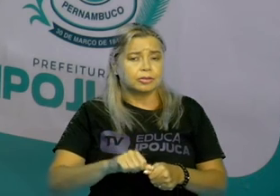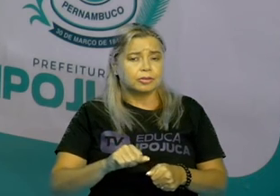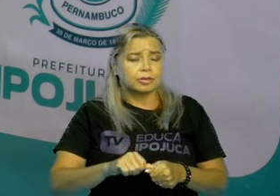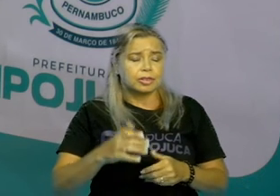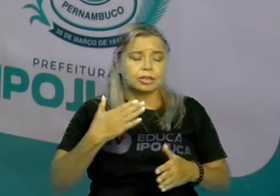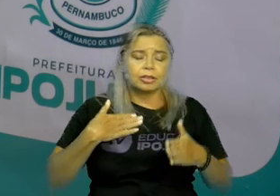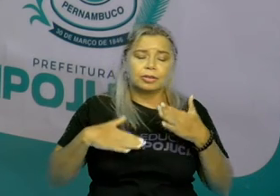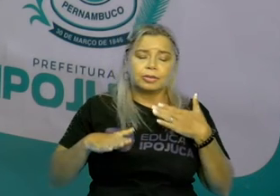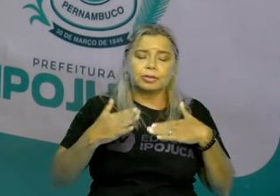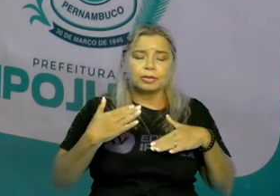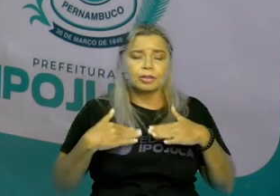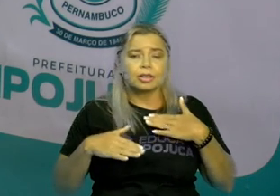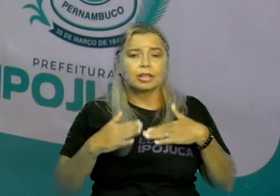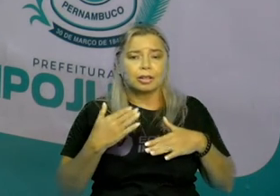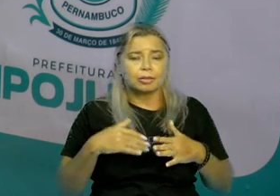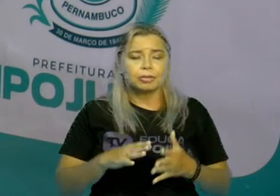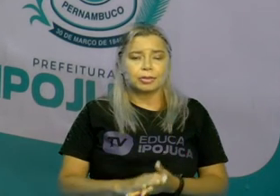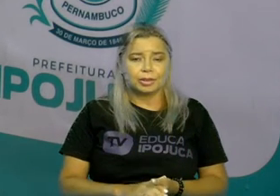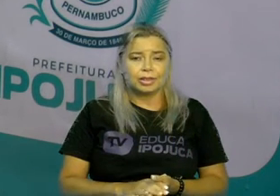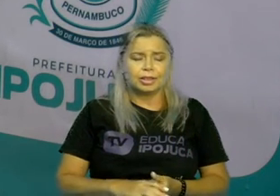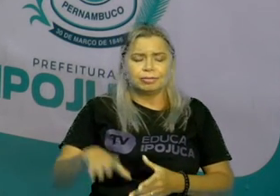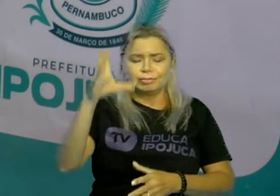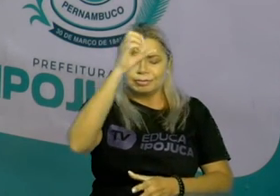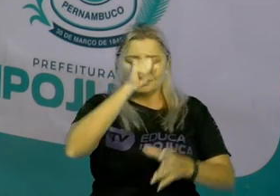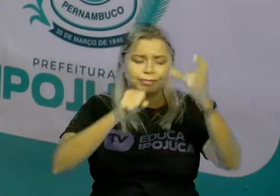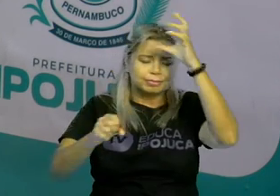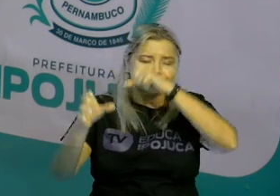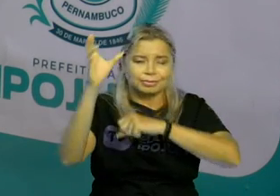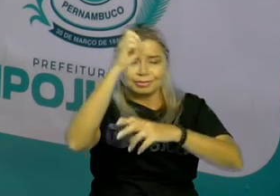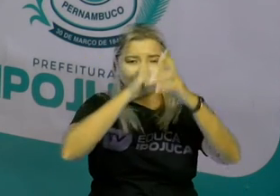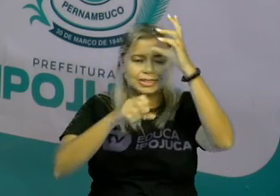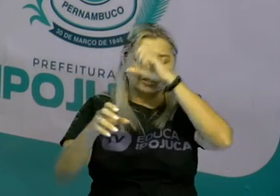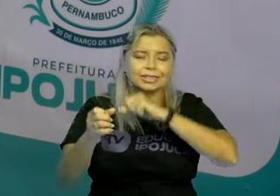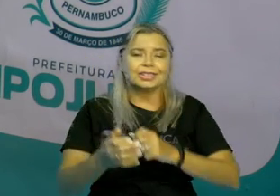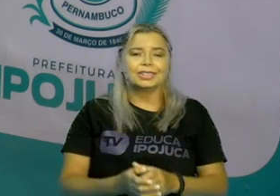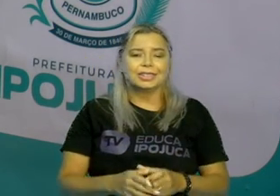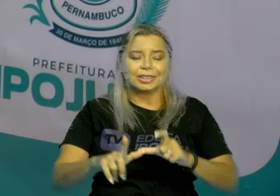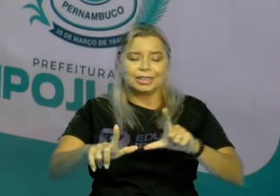e aprenda de montão conosco aqui na TV Educa